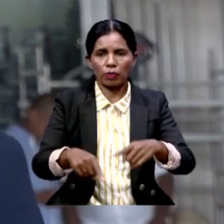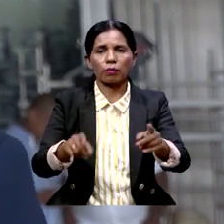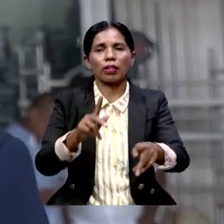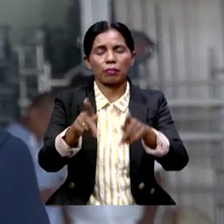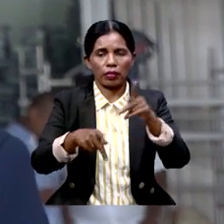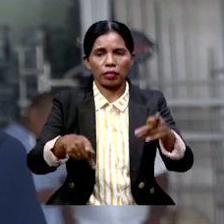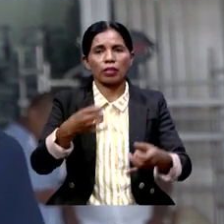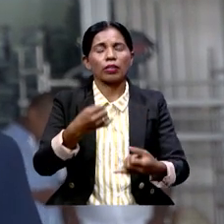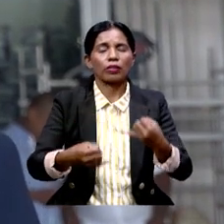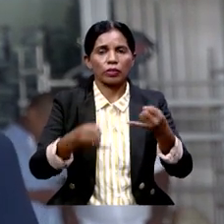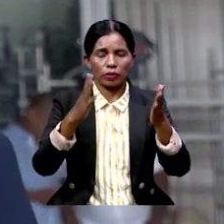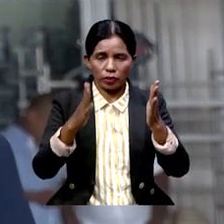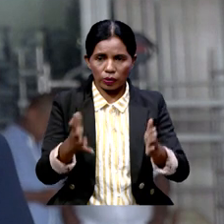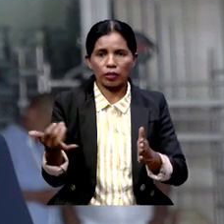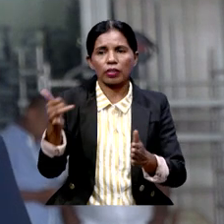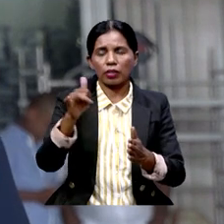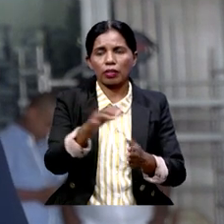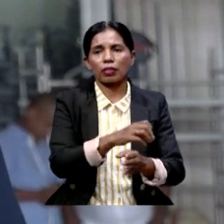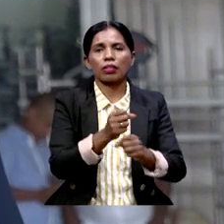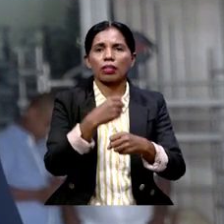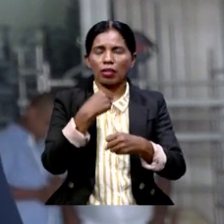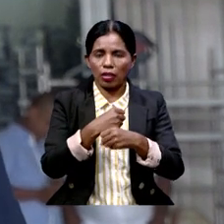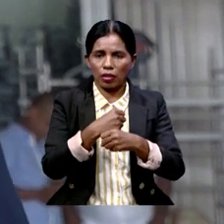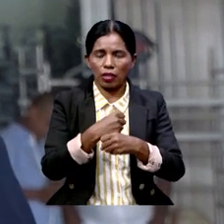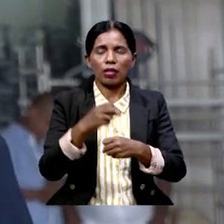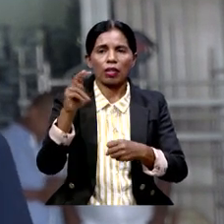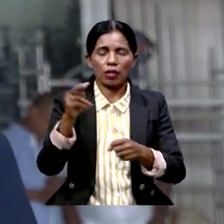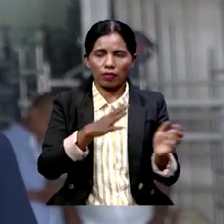e o juiz nem que sai relator para o processo de nem, e ralo o